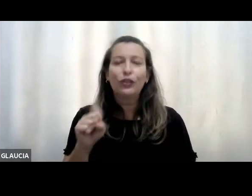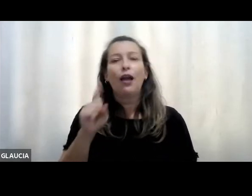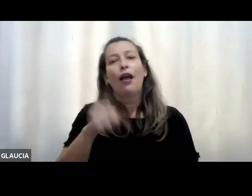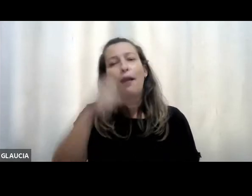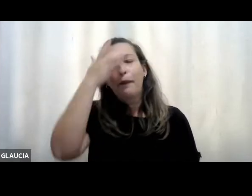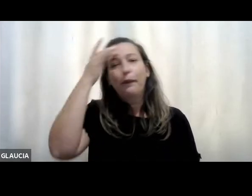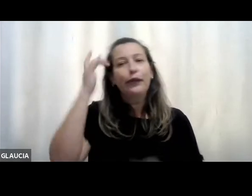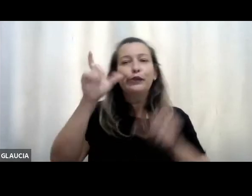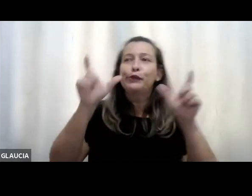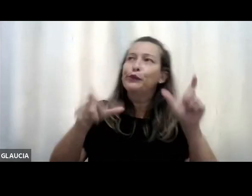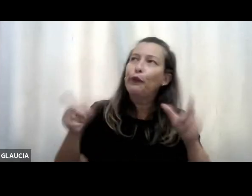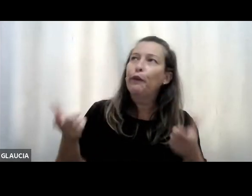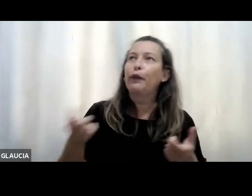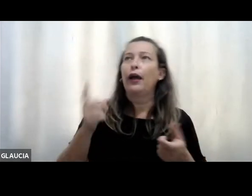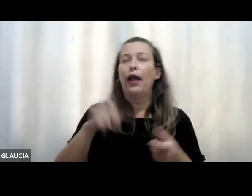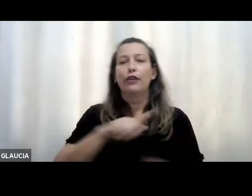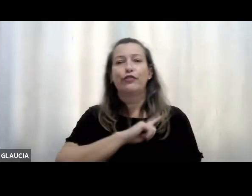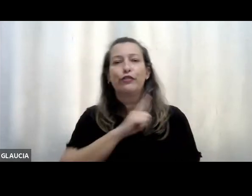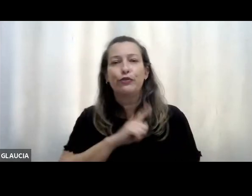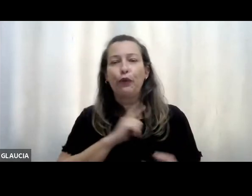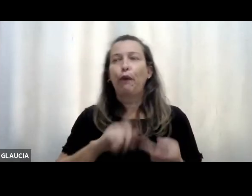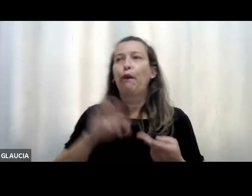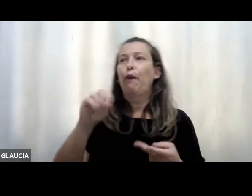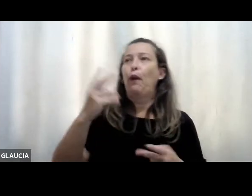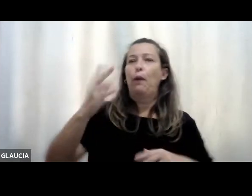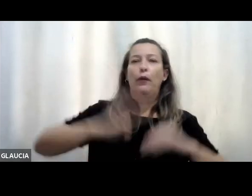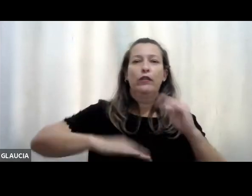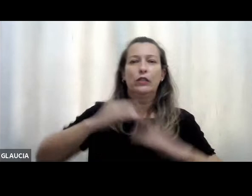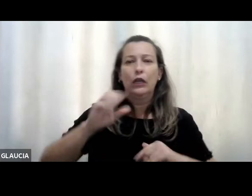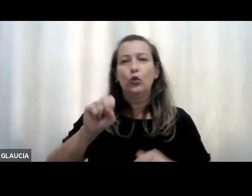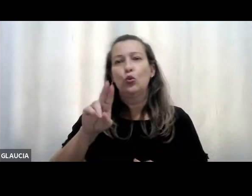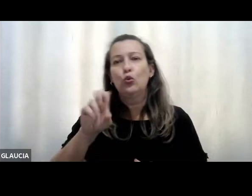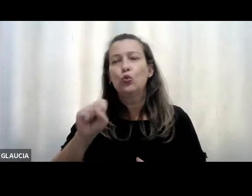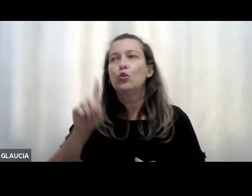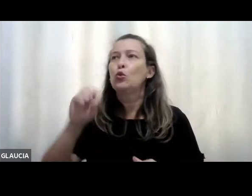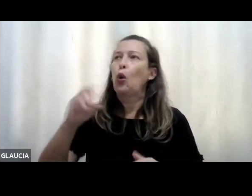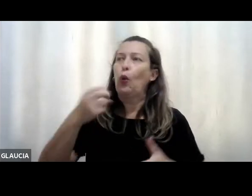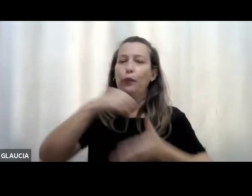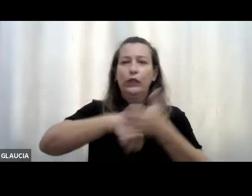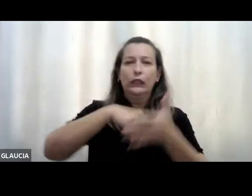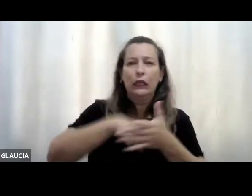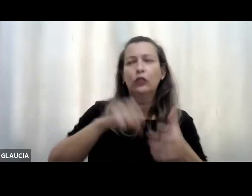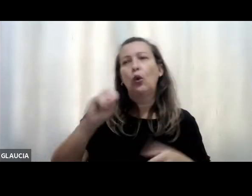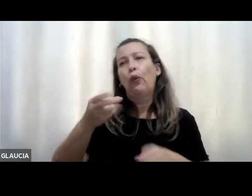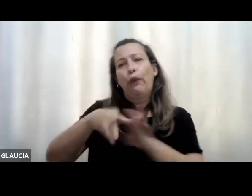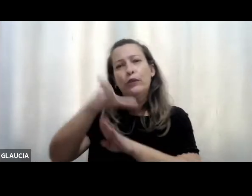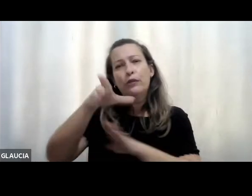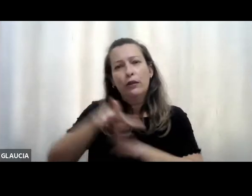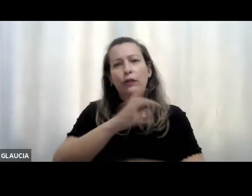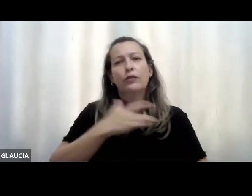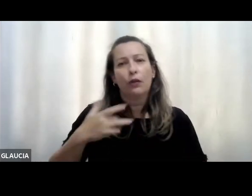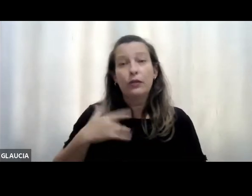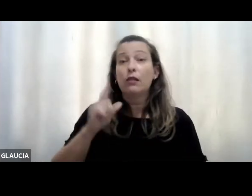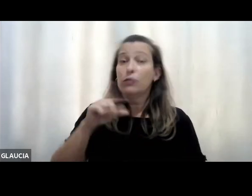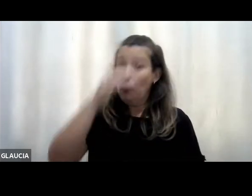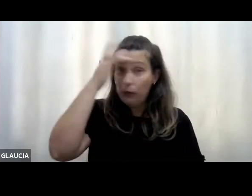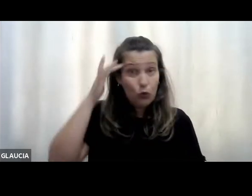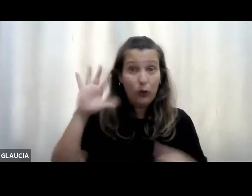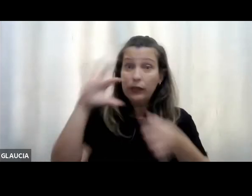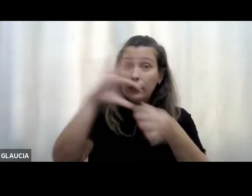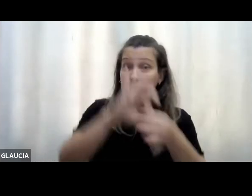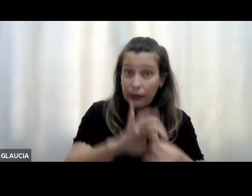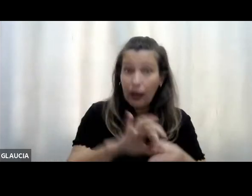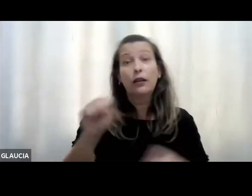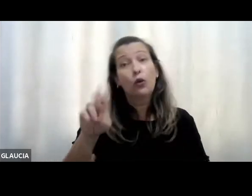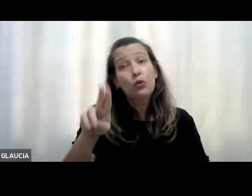ou é gestor, ou é profissional do SUS, ou é um militante, ou um conselheiro de saúde, enfim, são pessoas ligadas de alguma maneira ao